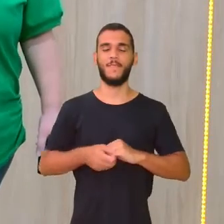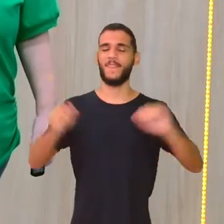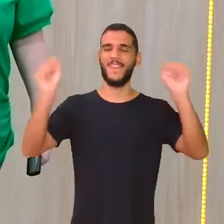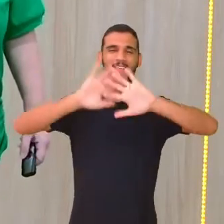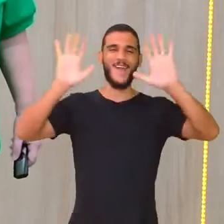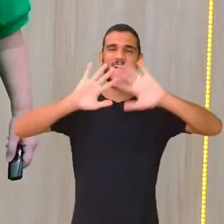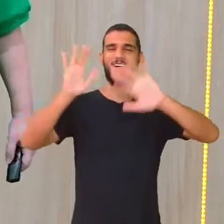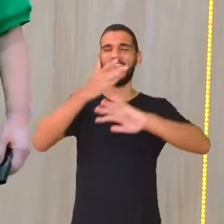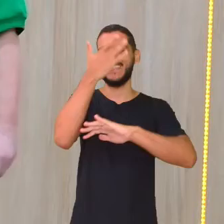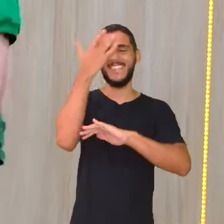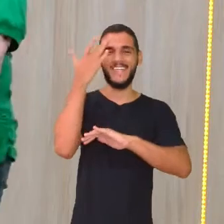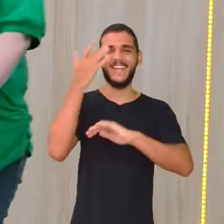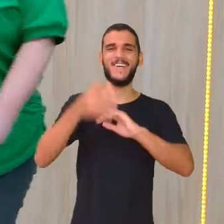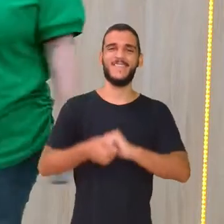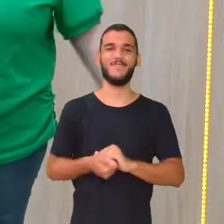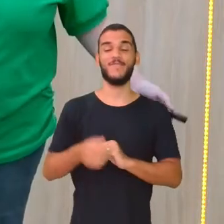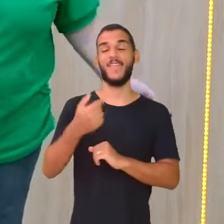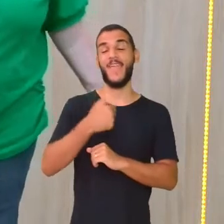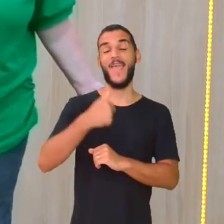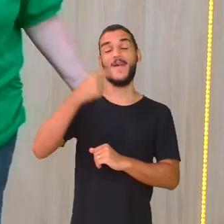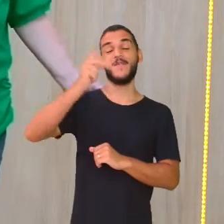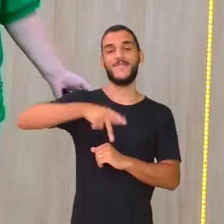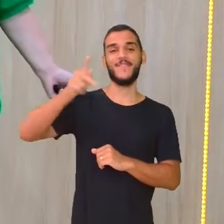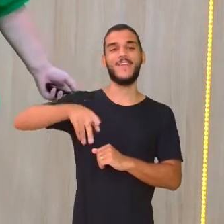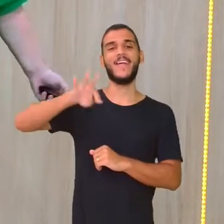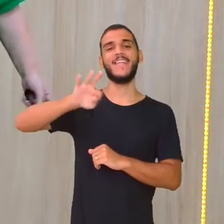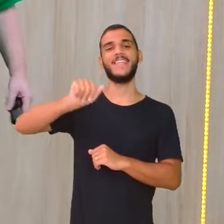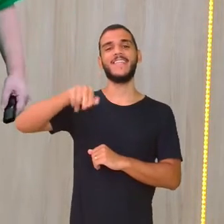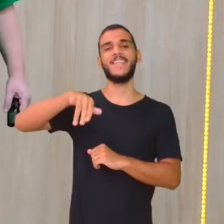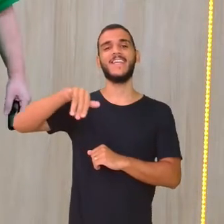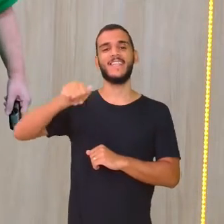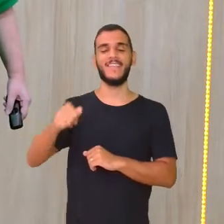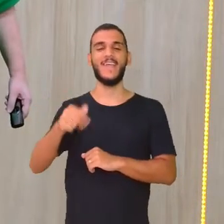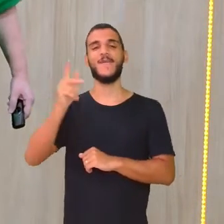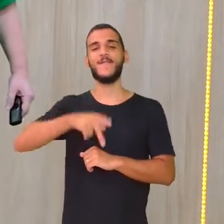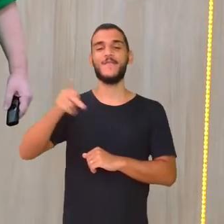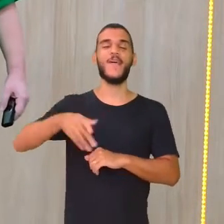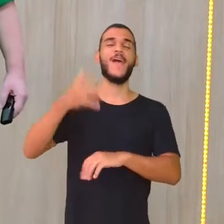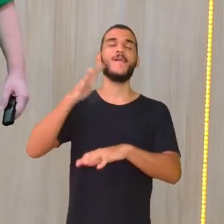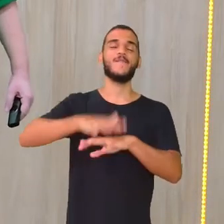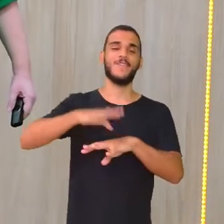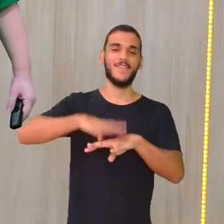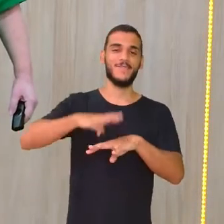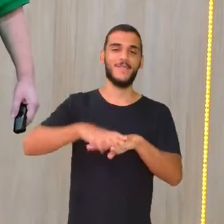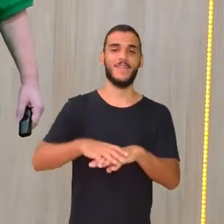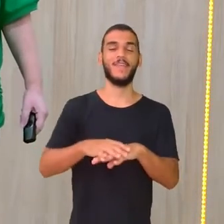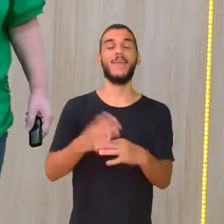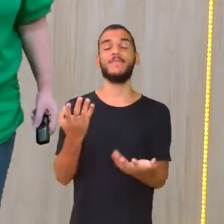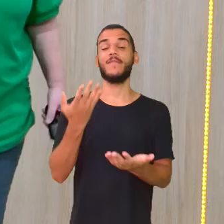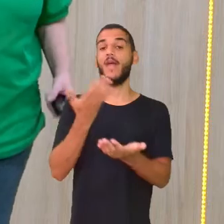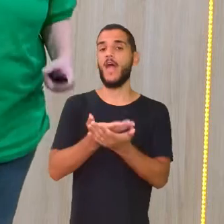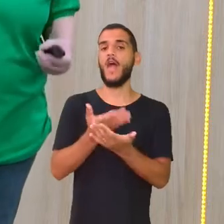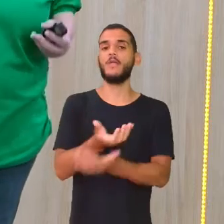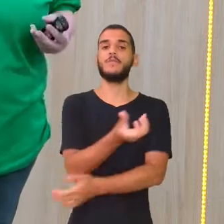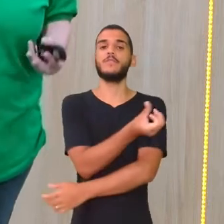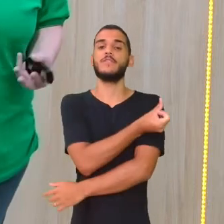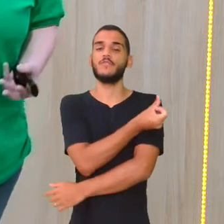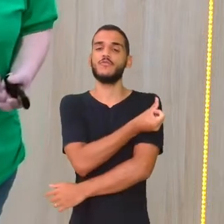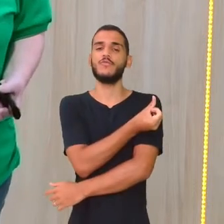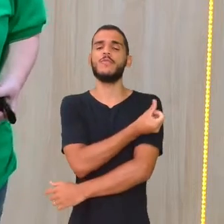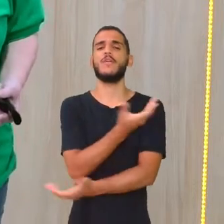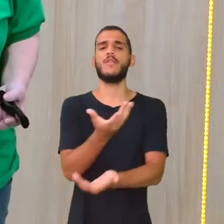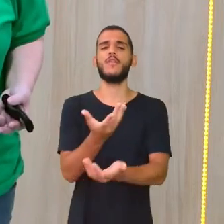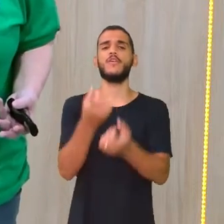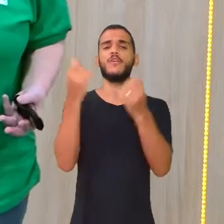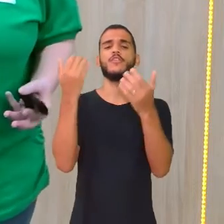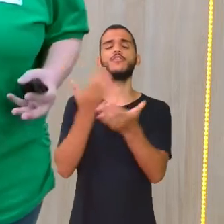Oi, turma! Eu sou Tânia Paredes, professora de matemática, e hoje aqui na aula do 6º ano nós vamos ver